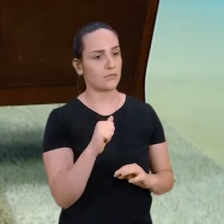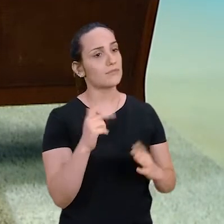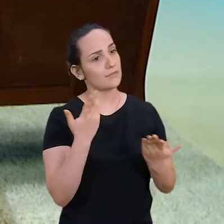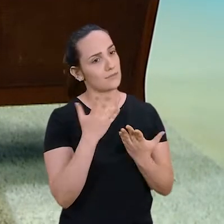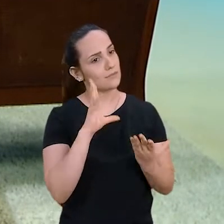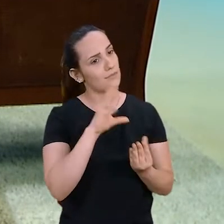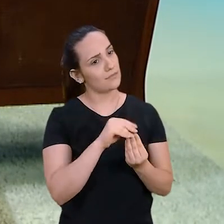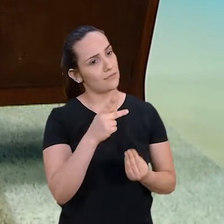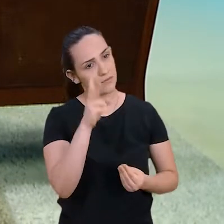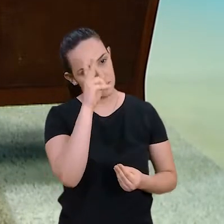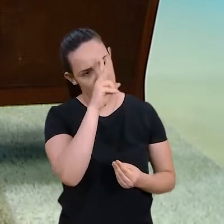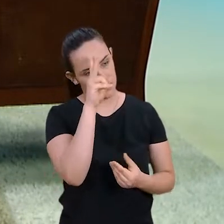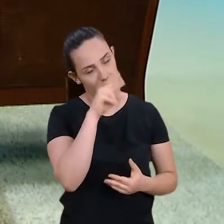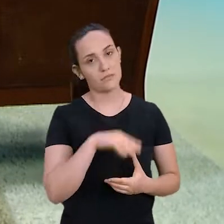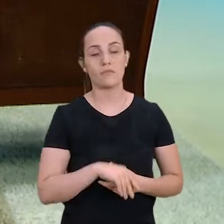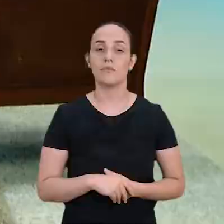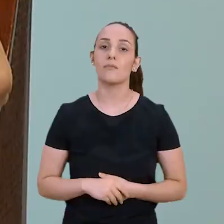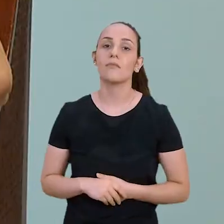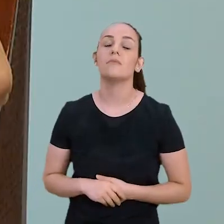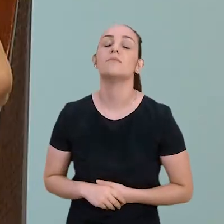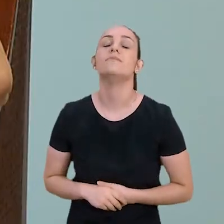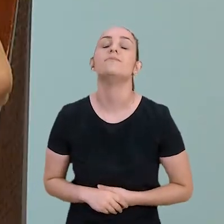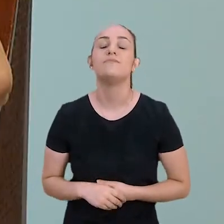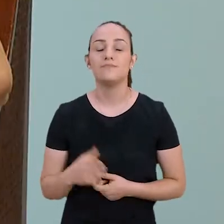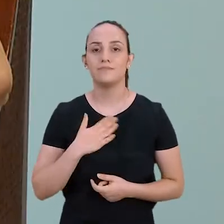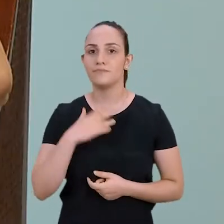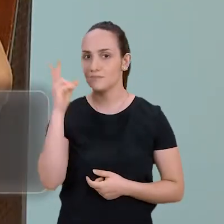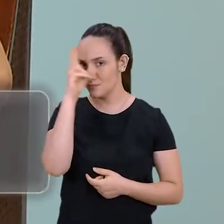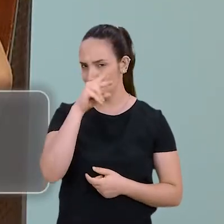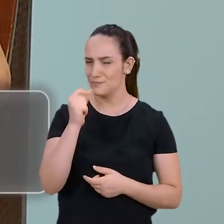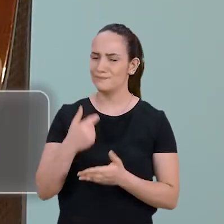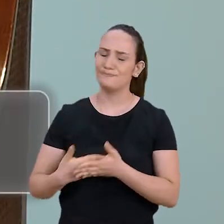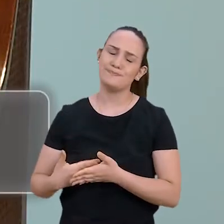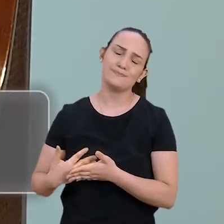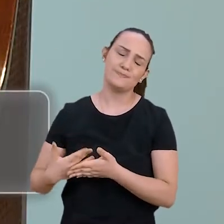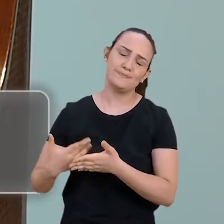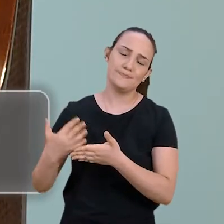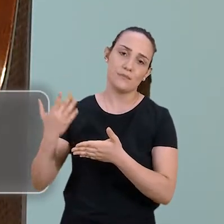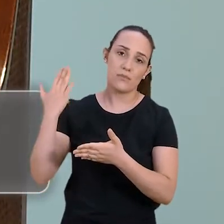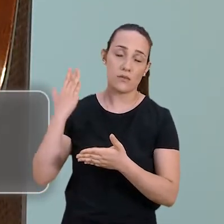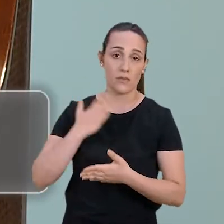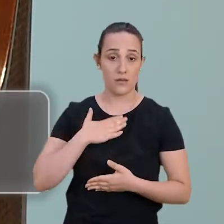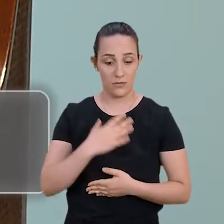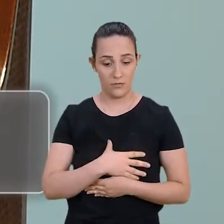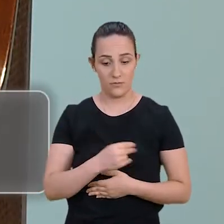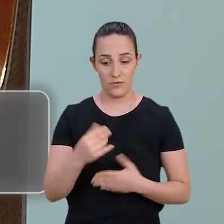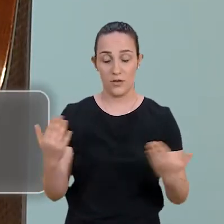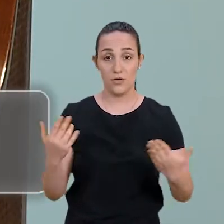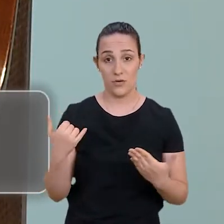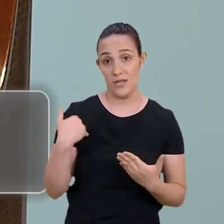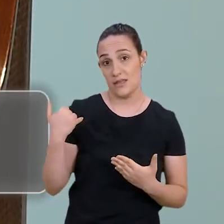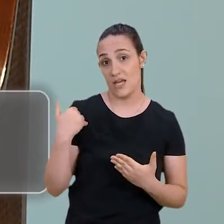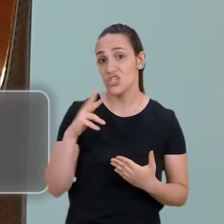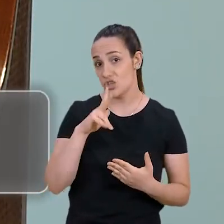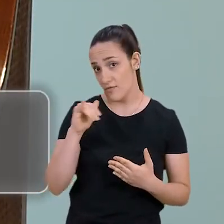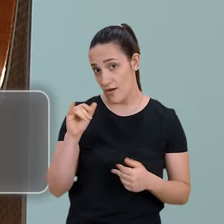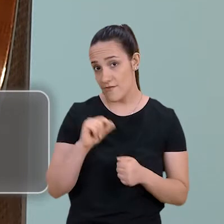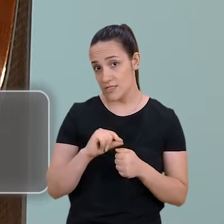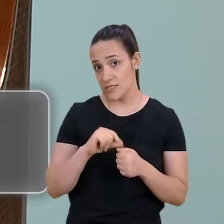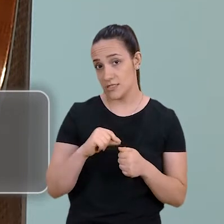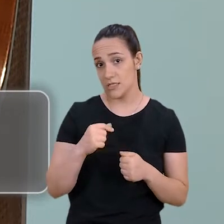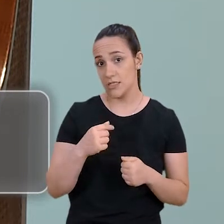a sua história pra gente. A minha história começou há bastante tempo, né? Porque o meu filho já vai fazer 32 anos. Ele